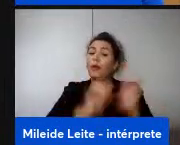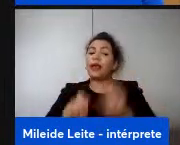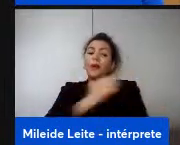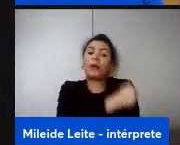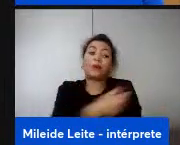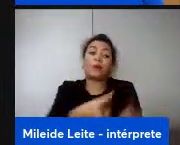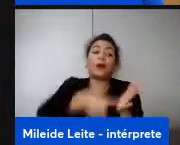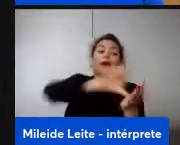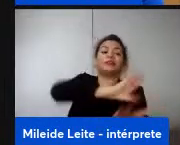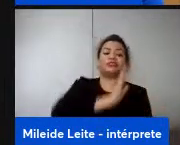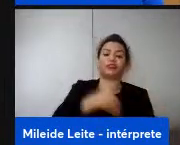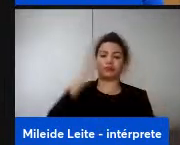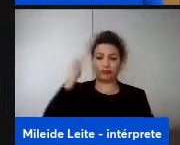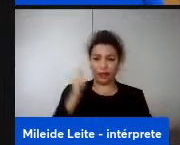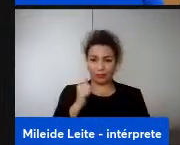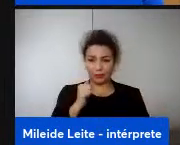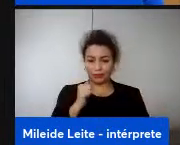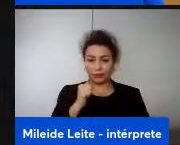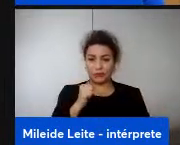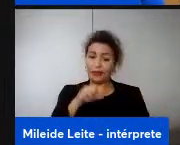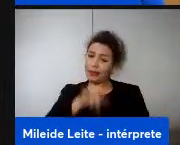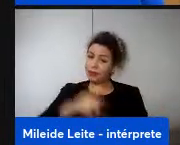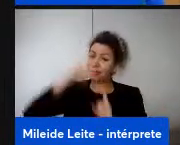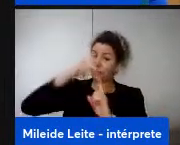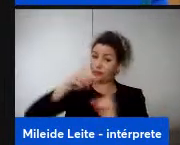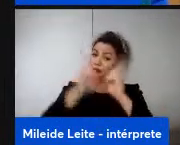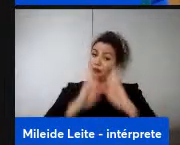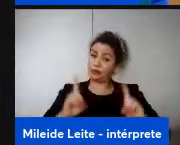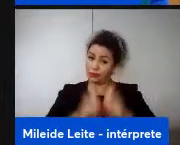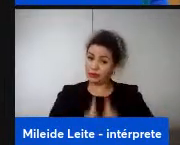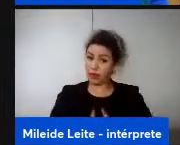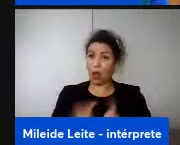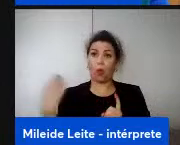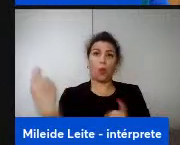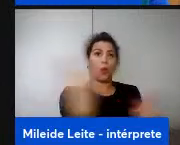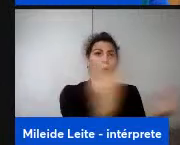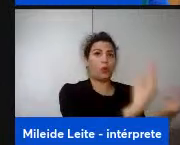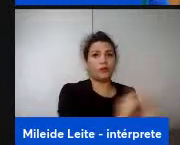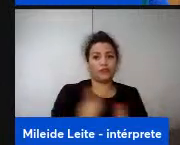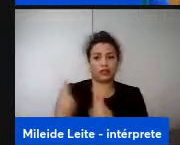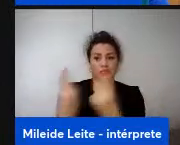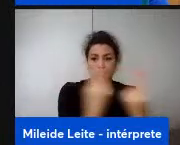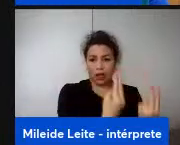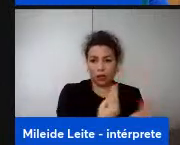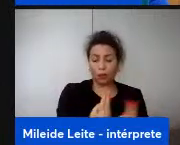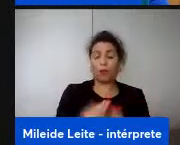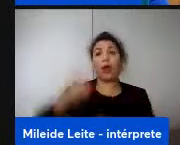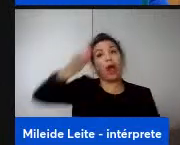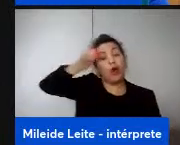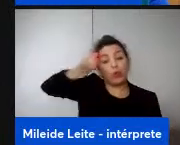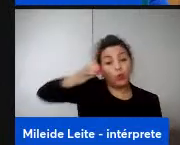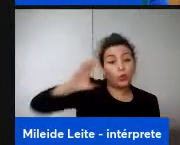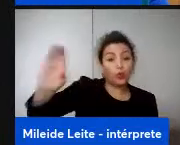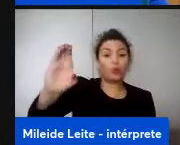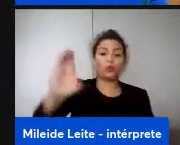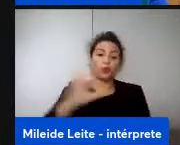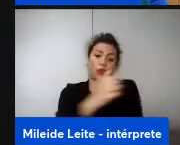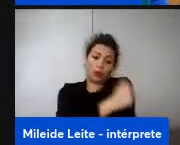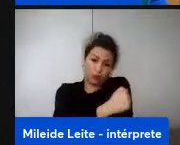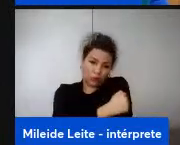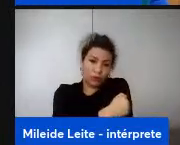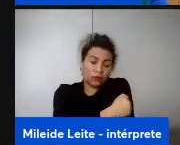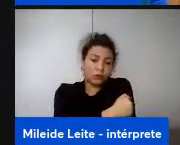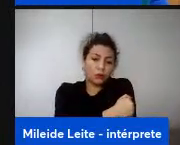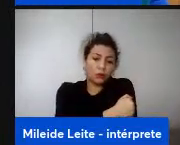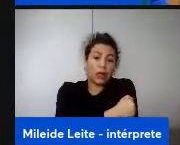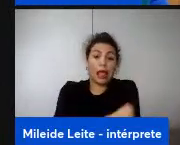sabe, né? Esse também é um princípio didático universal. A cultura, né, do aluno é